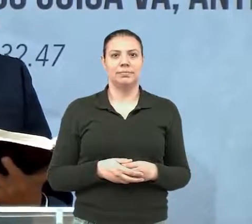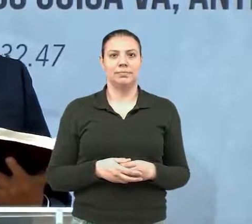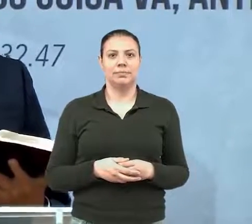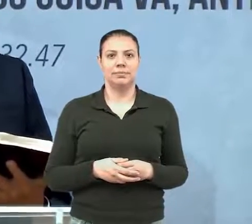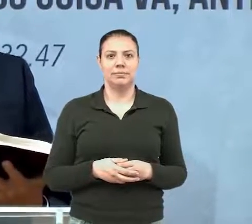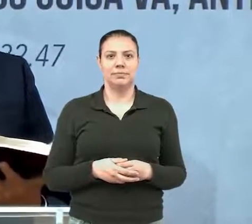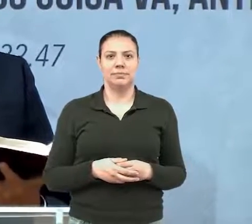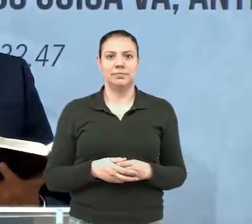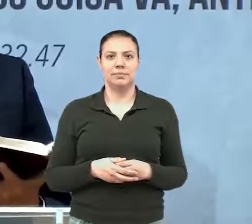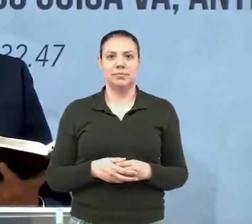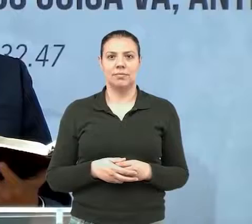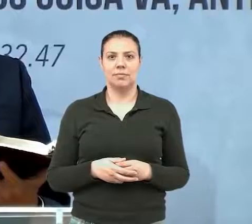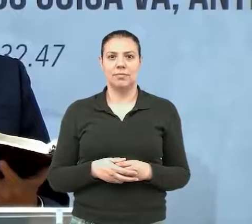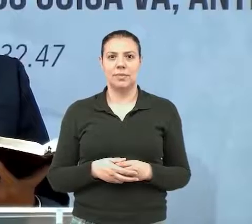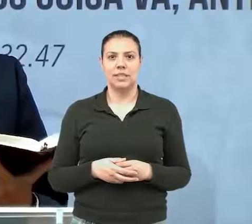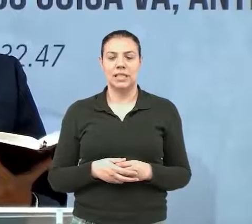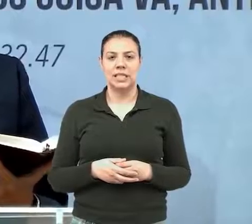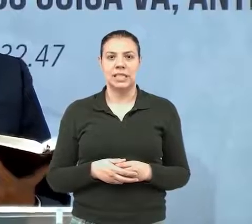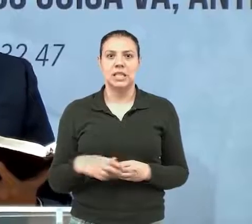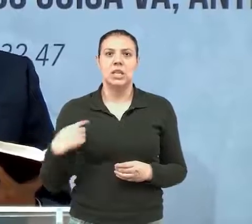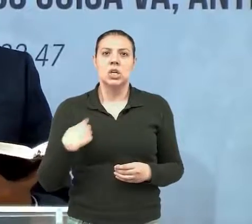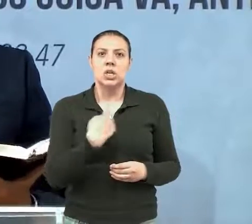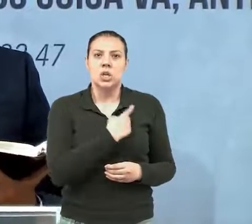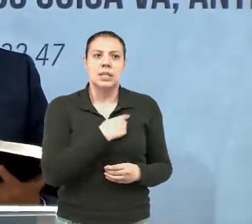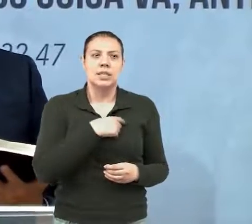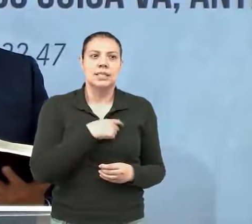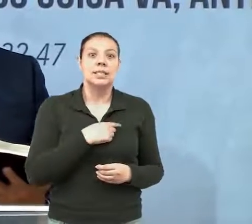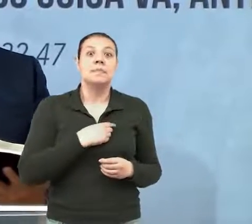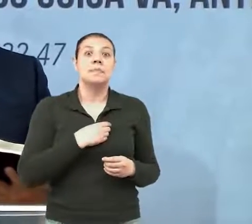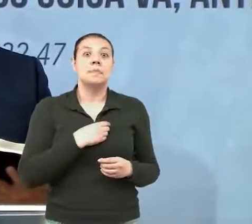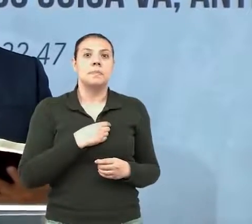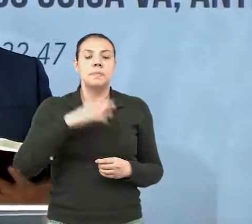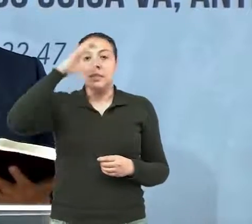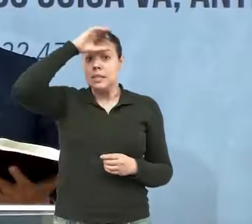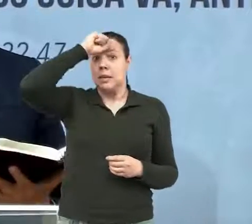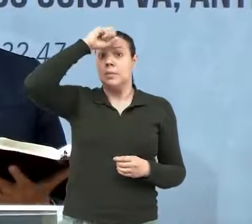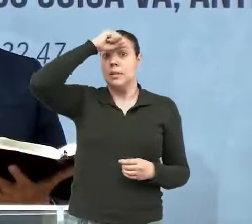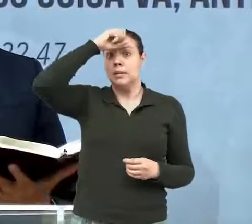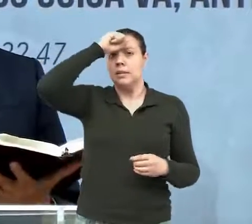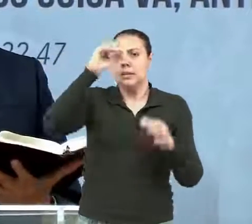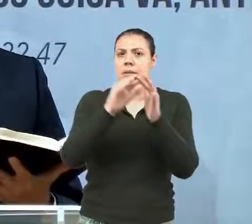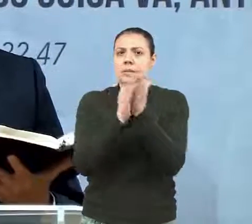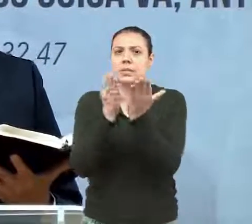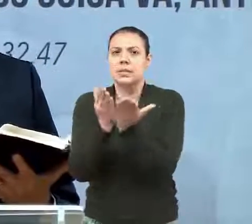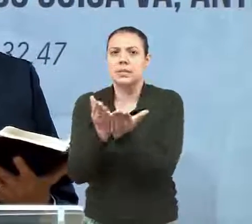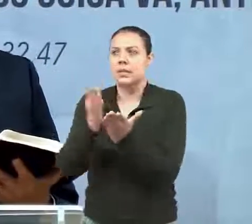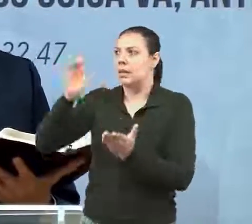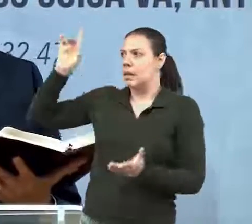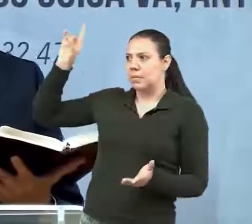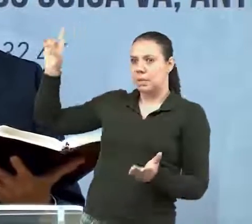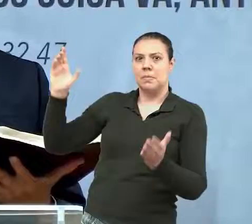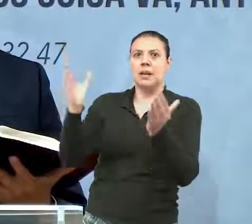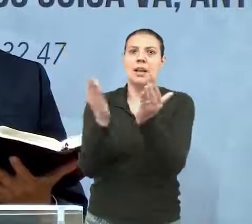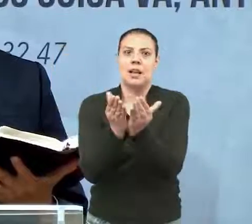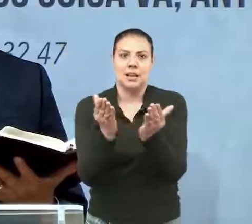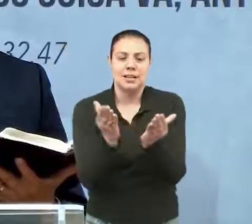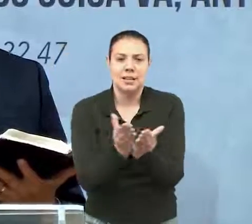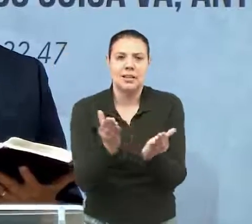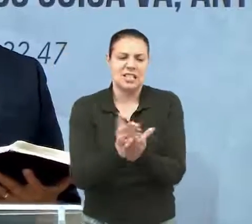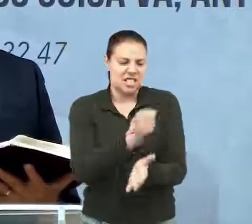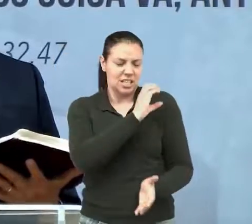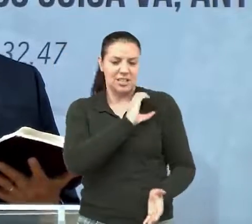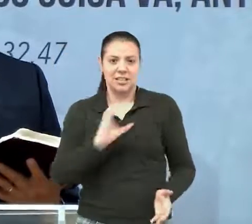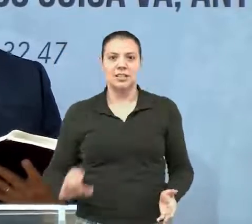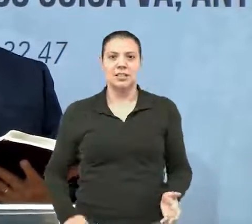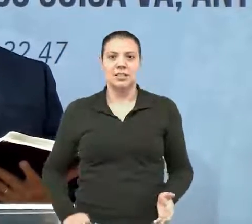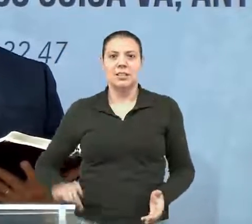Deus tirou o tampão dos seus ouvidos, Deus tirou a venda dos seus olhos, Deus arrancou o seu coração de pedra e